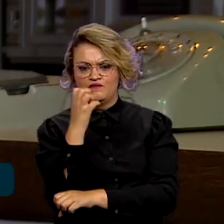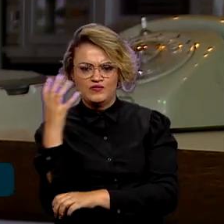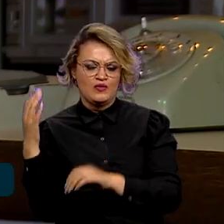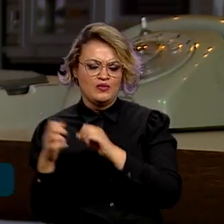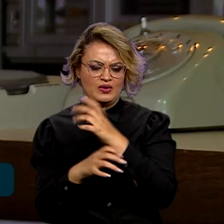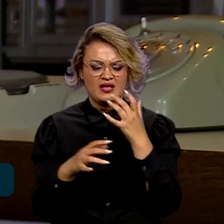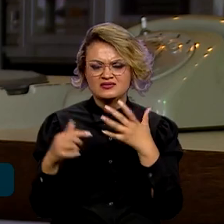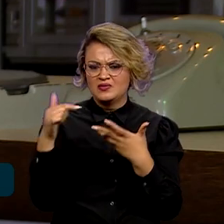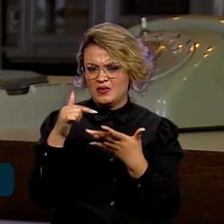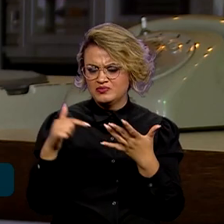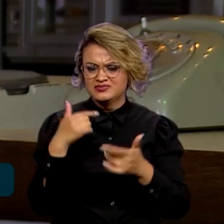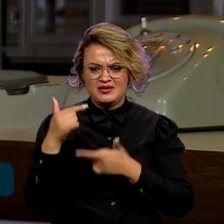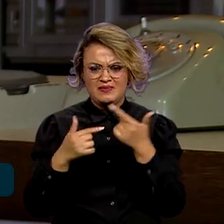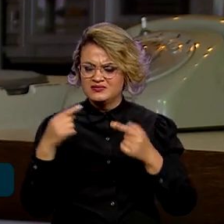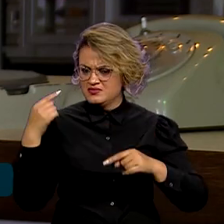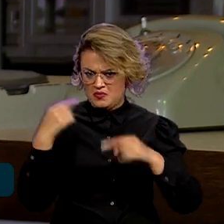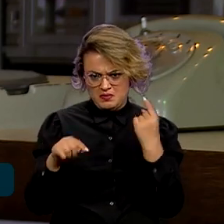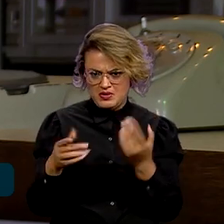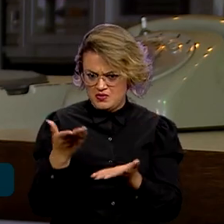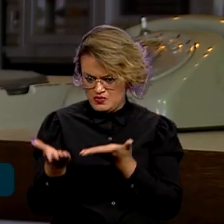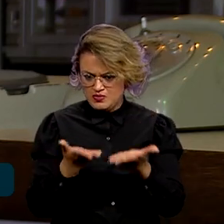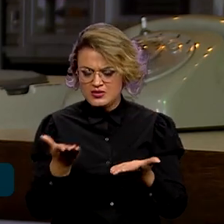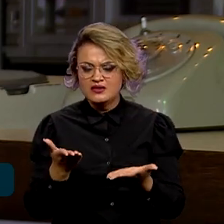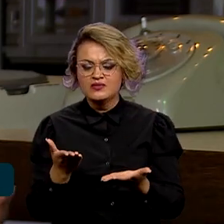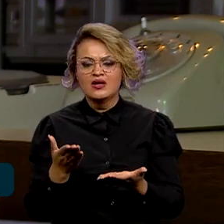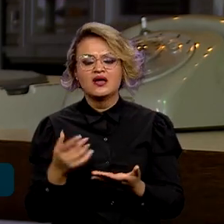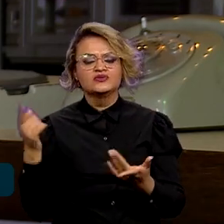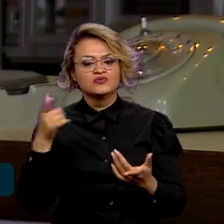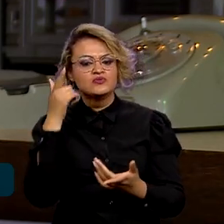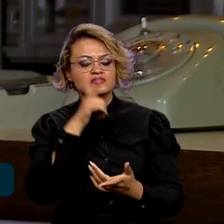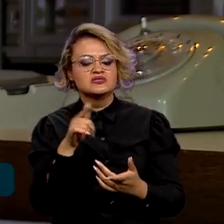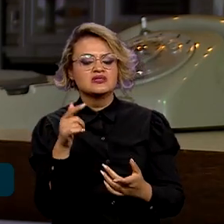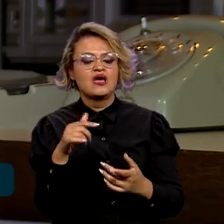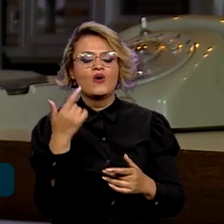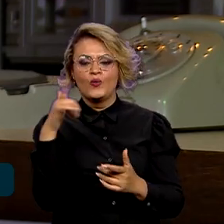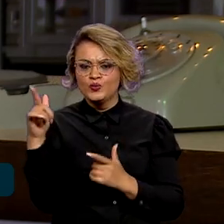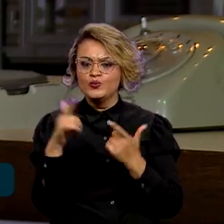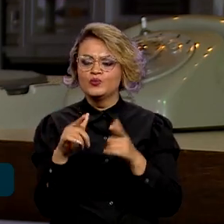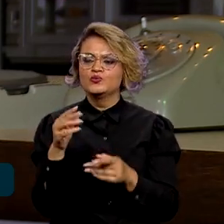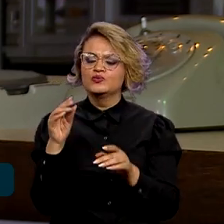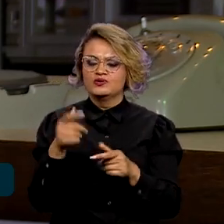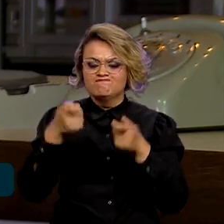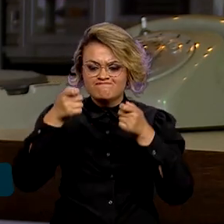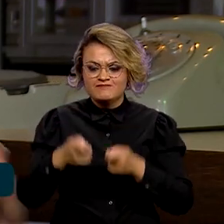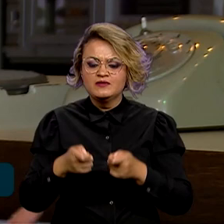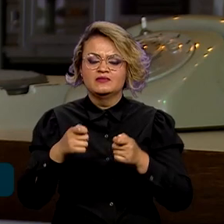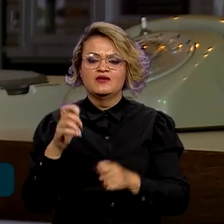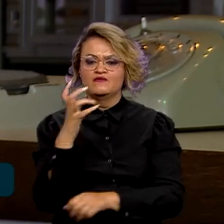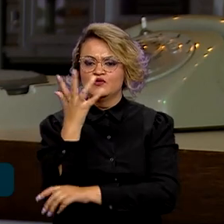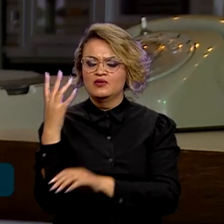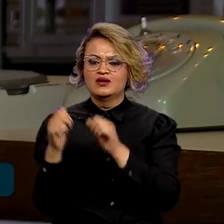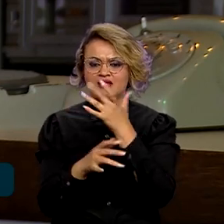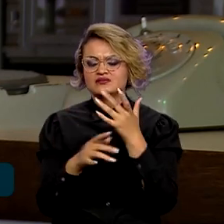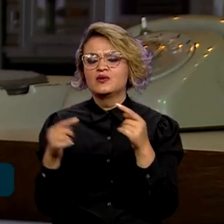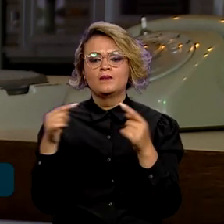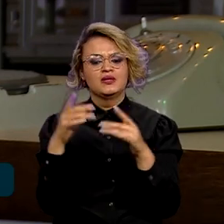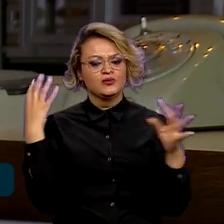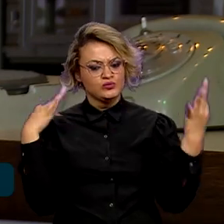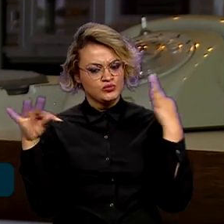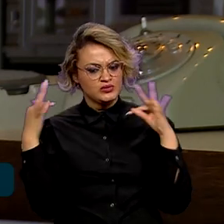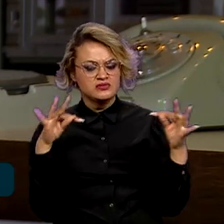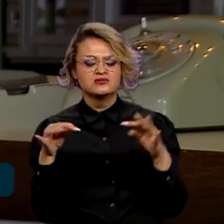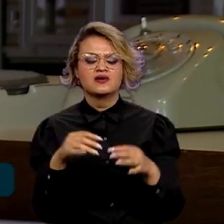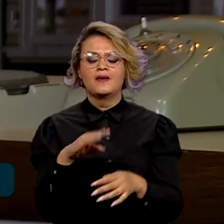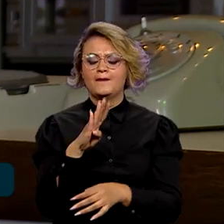são incompatíveis com a sua preservação, que a gente tenha atividades que mantêm a floresta em pé. Isso tem a ver com turismo, isso tem a ver